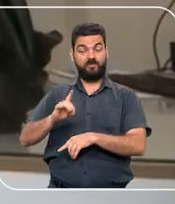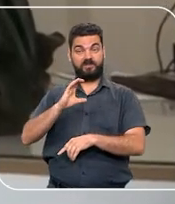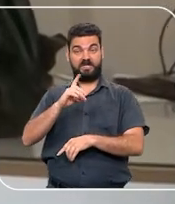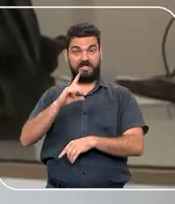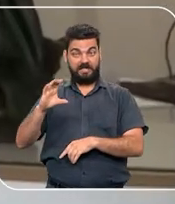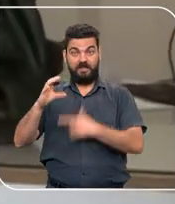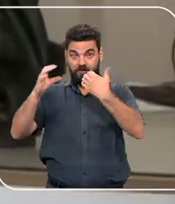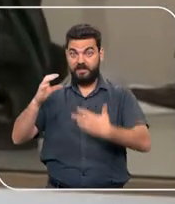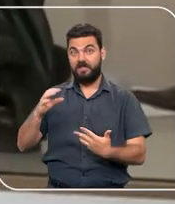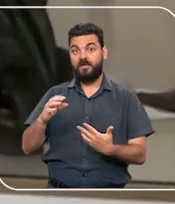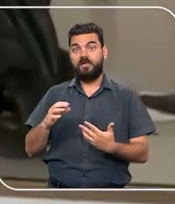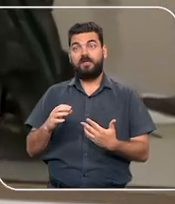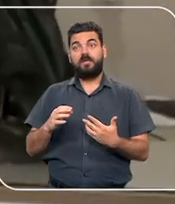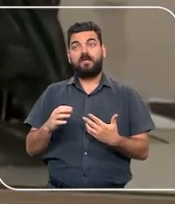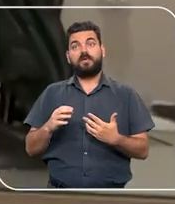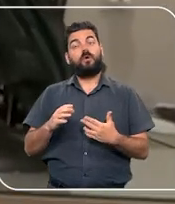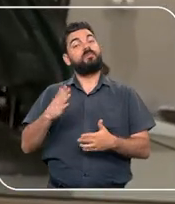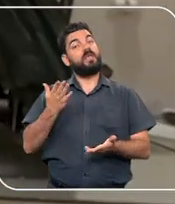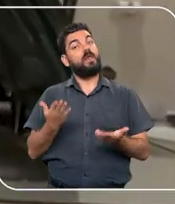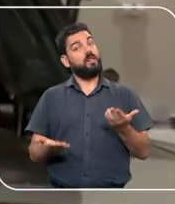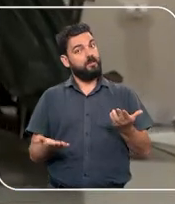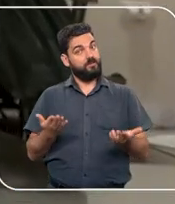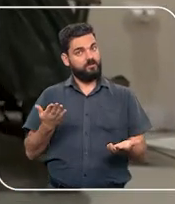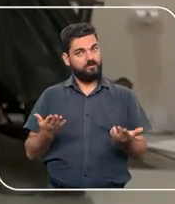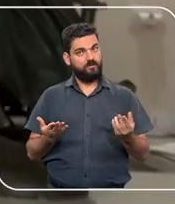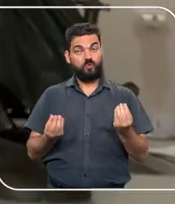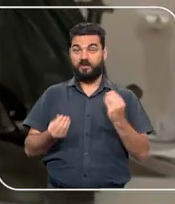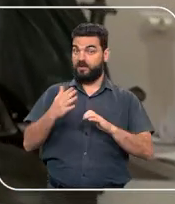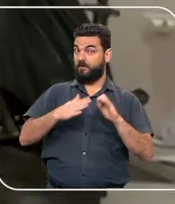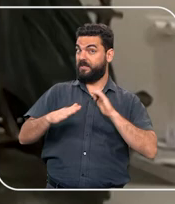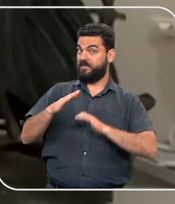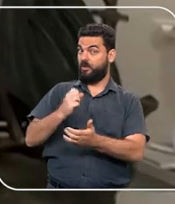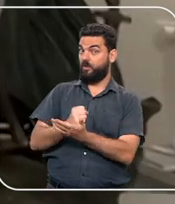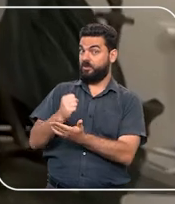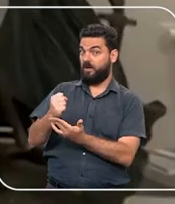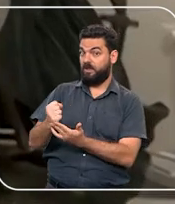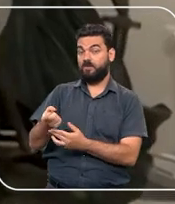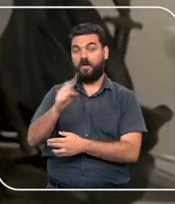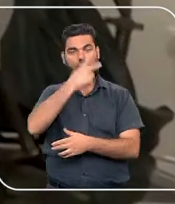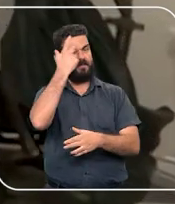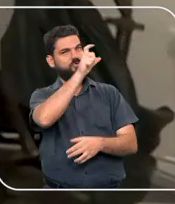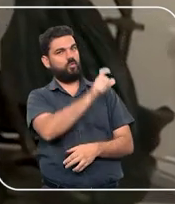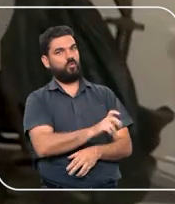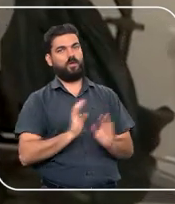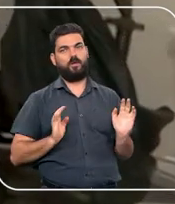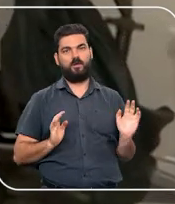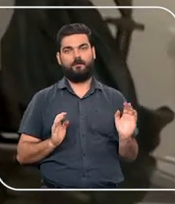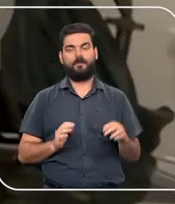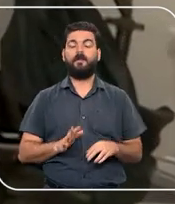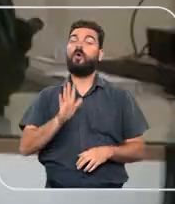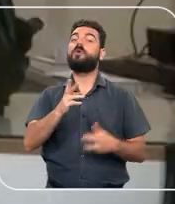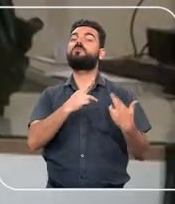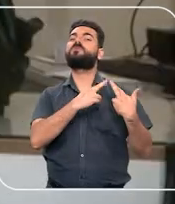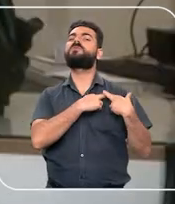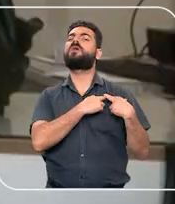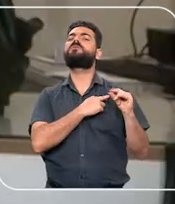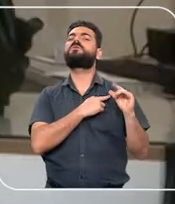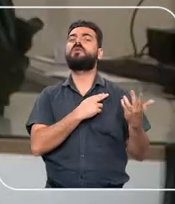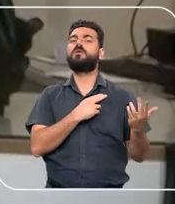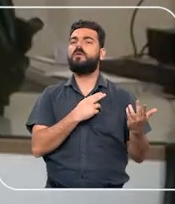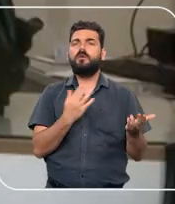especialista em Direito do Consumidor explica que deve haver um equilíbrio entre as empresas contratadas e o consumidor as